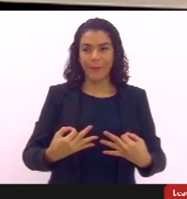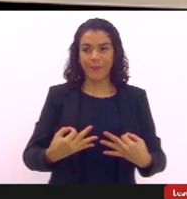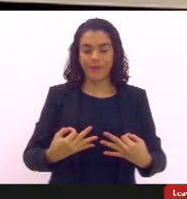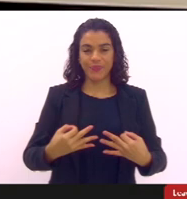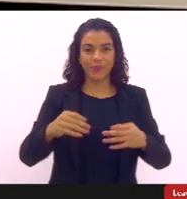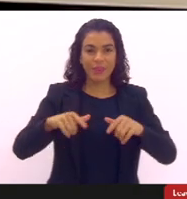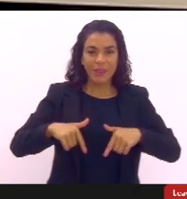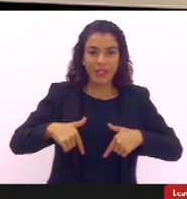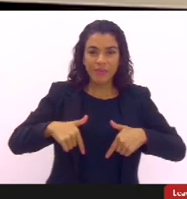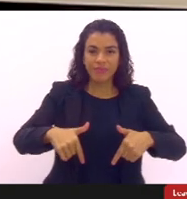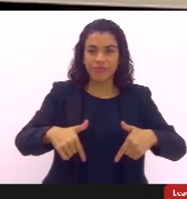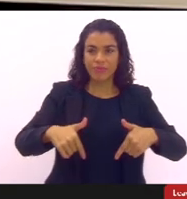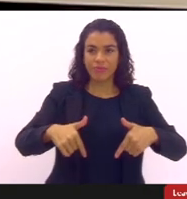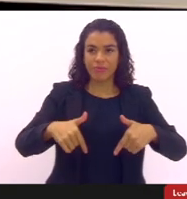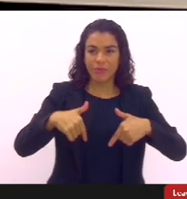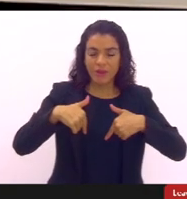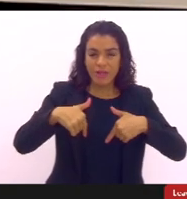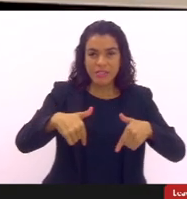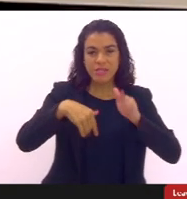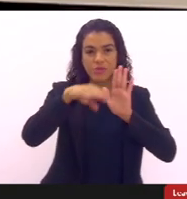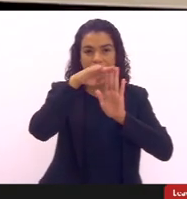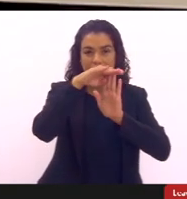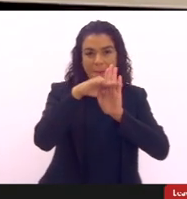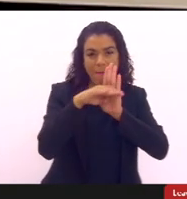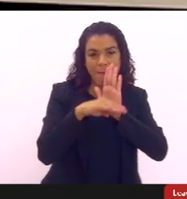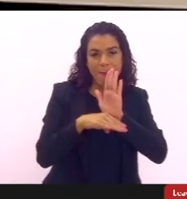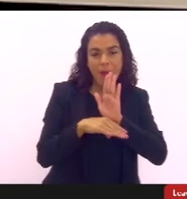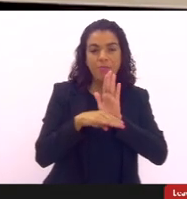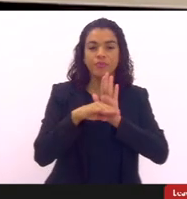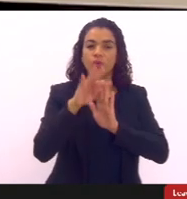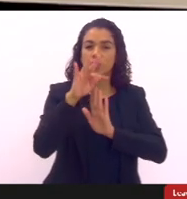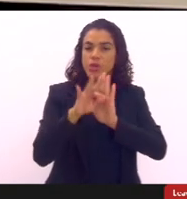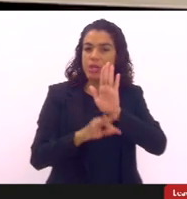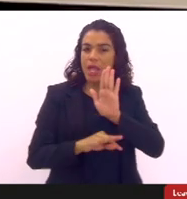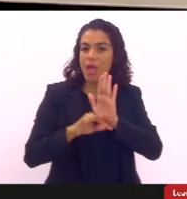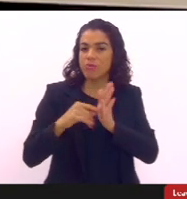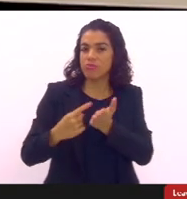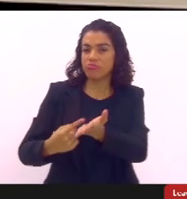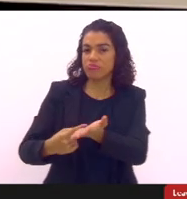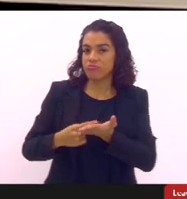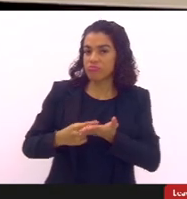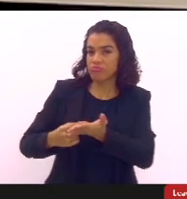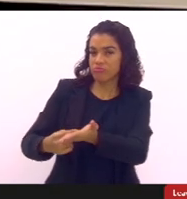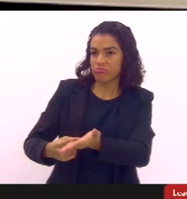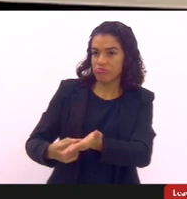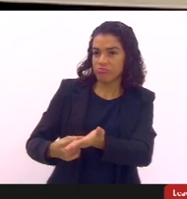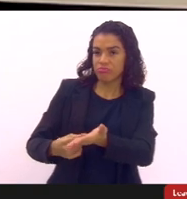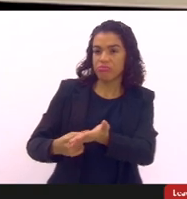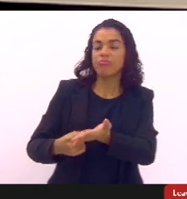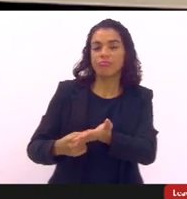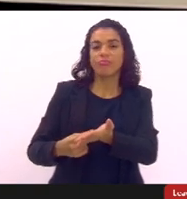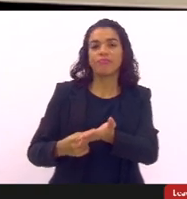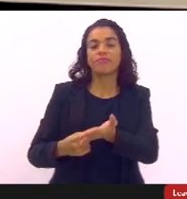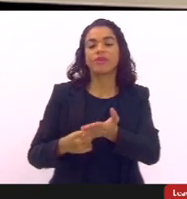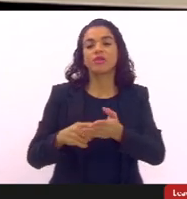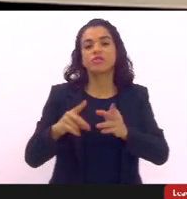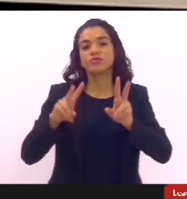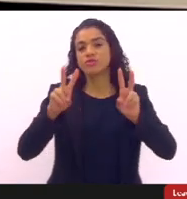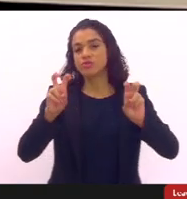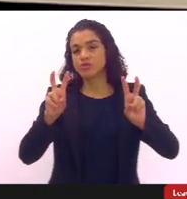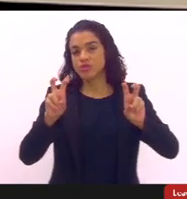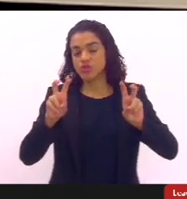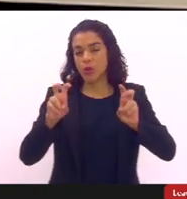das ações programadas no âmbito do termo de cooperação firmado entre a SES e a UPAs, né, a partir